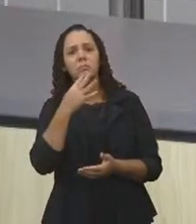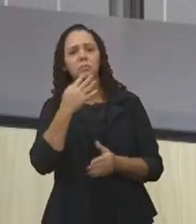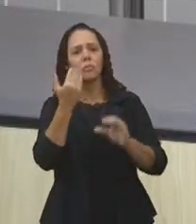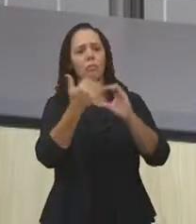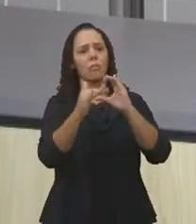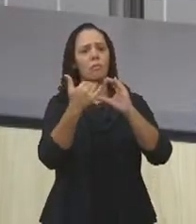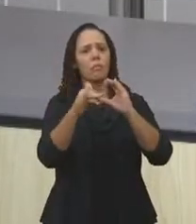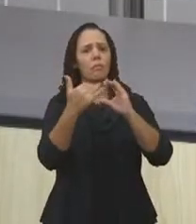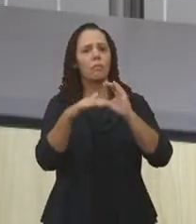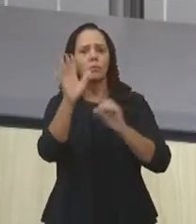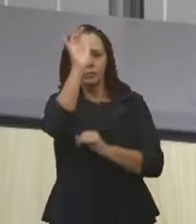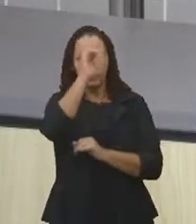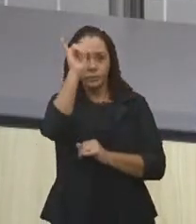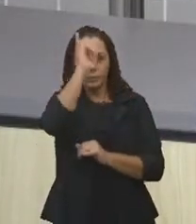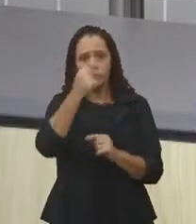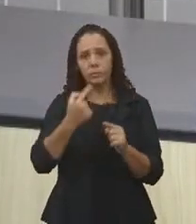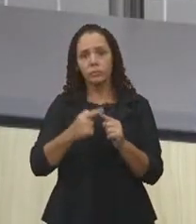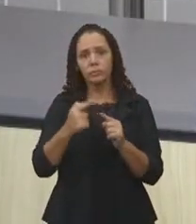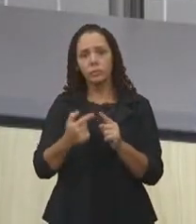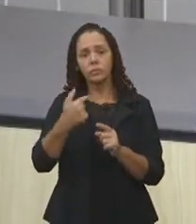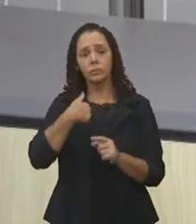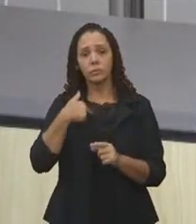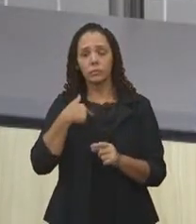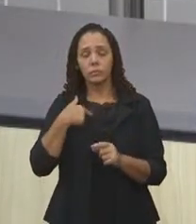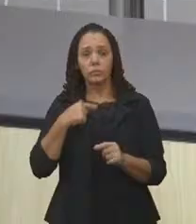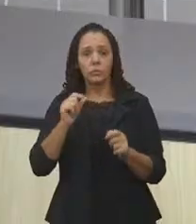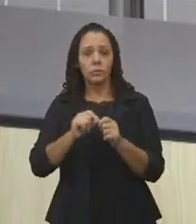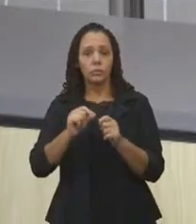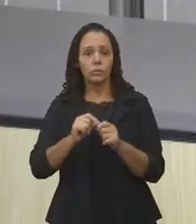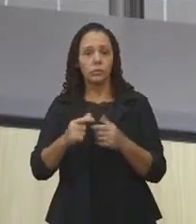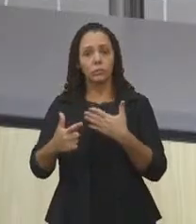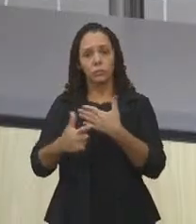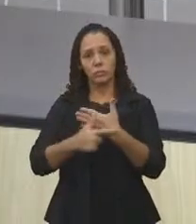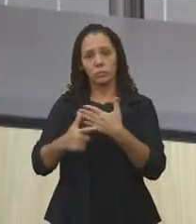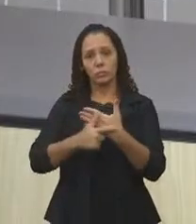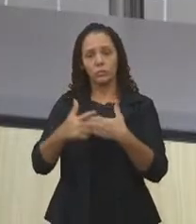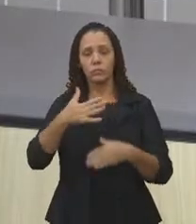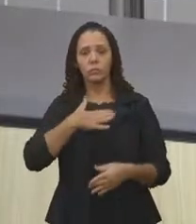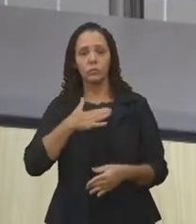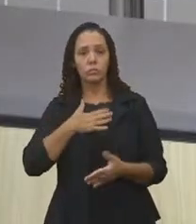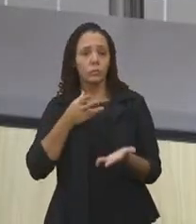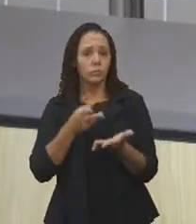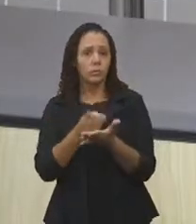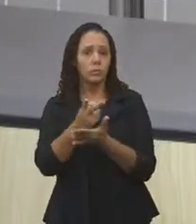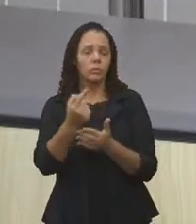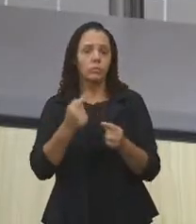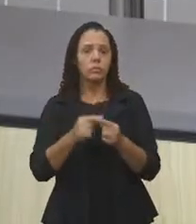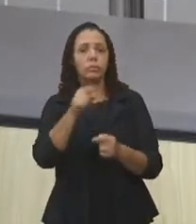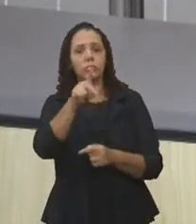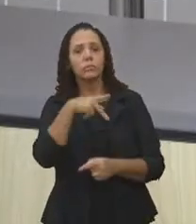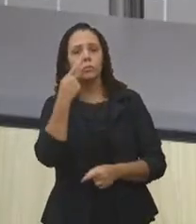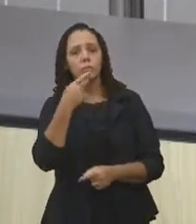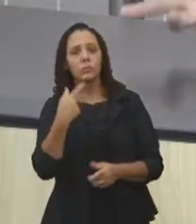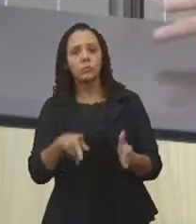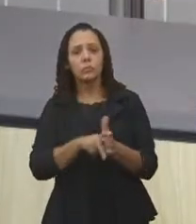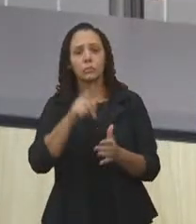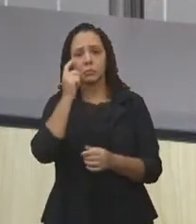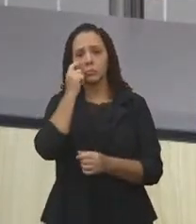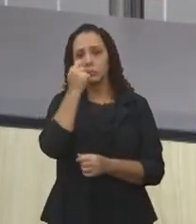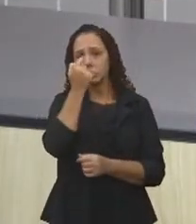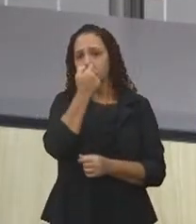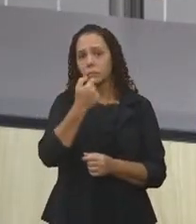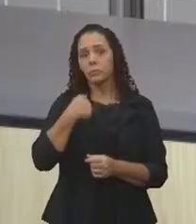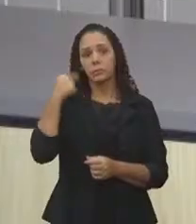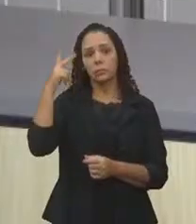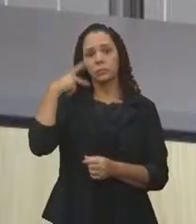falando besteira, porque eu fiz o meu papel de vereador. E vou fazer, porque você diz que é do Meia Lua. Eu sou vereador